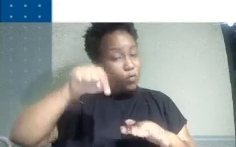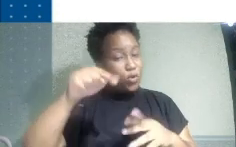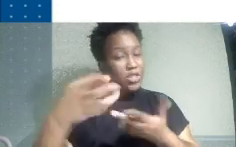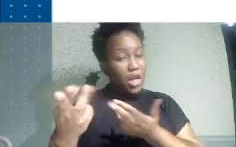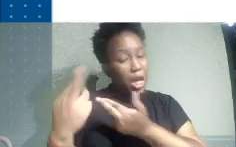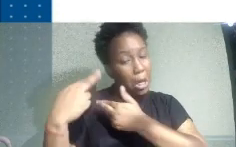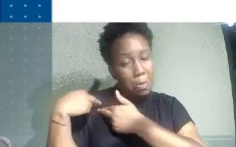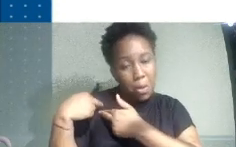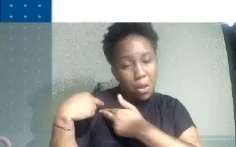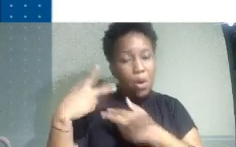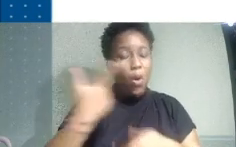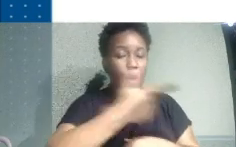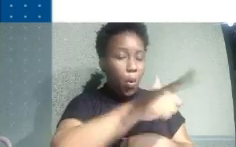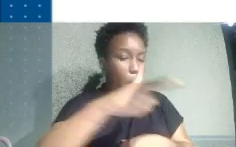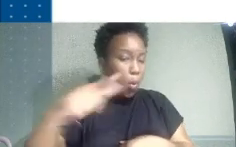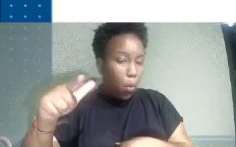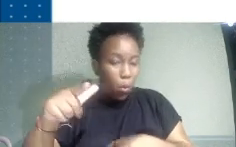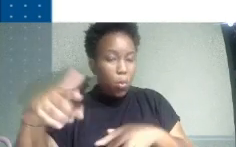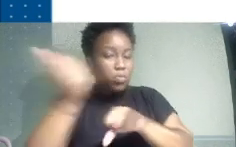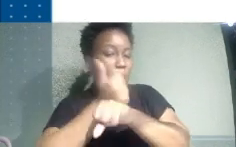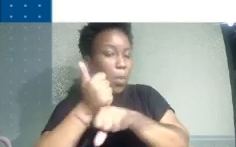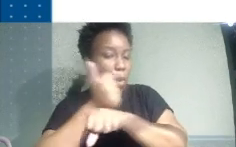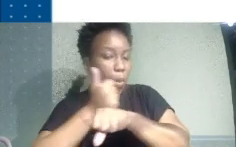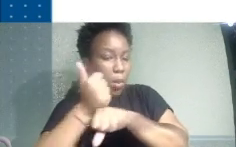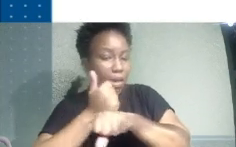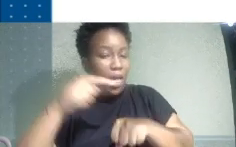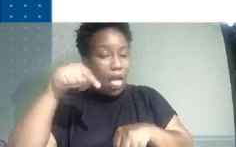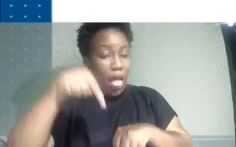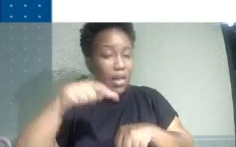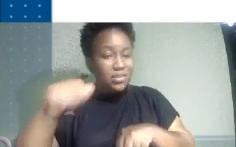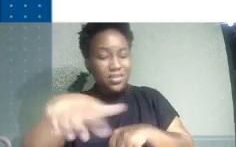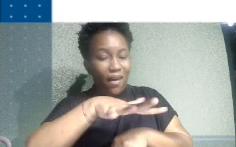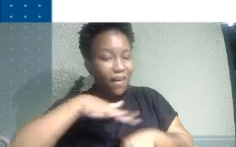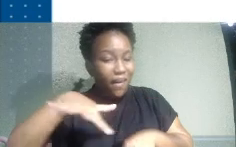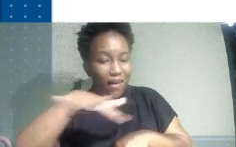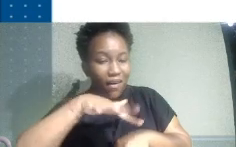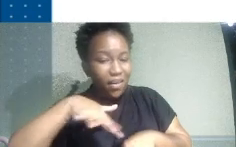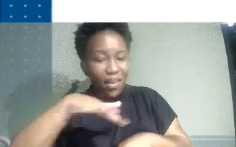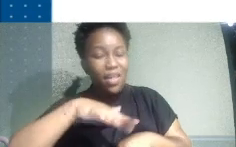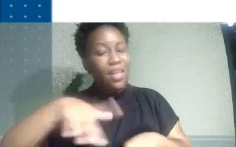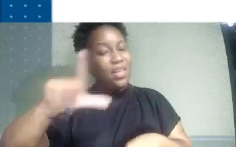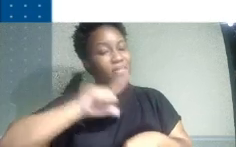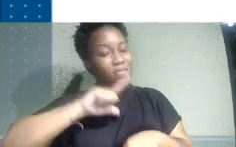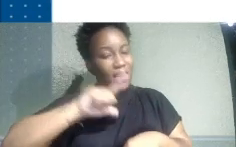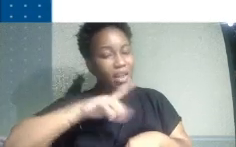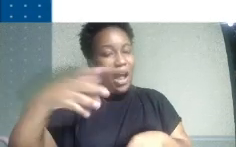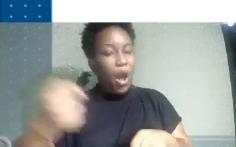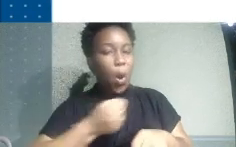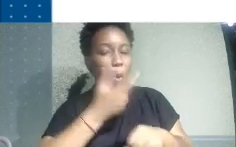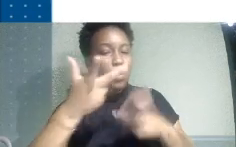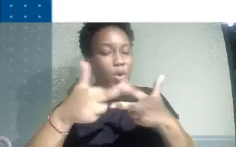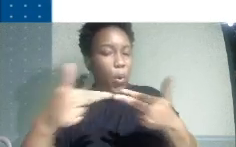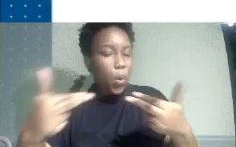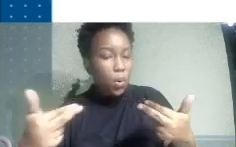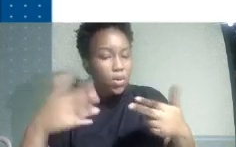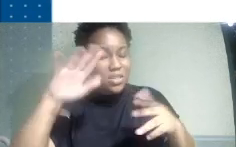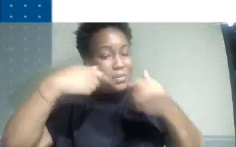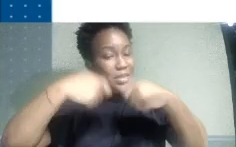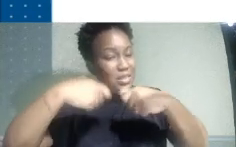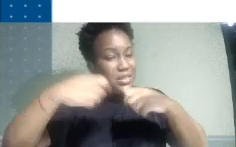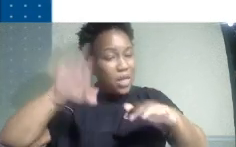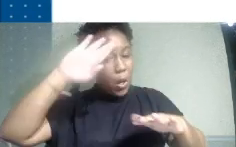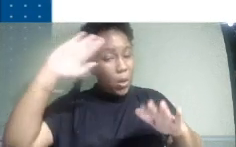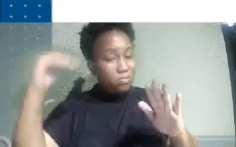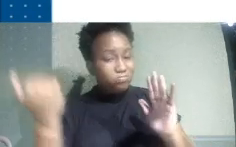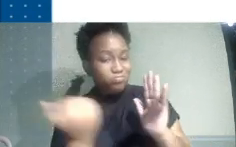dimensionar, seja algum outro projetista, algum outro profissional dessa área. Existem parâmetros a ser seguidos. Que parâmetros são esses?